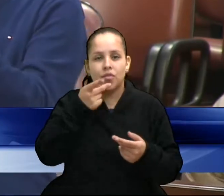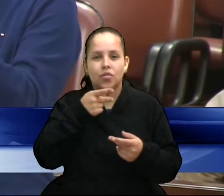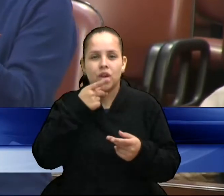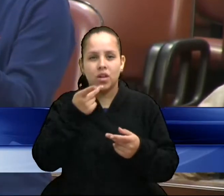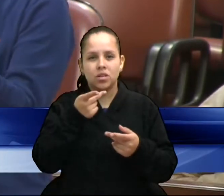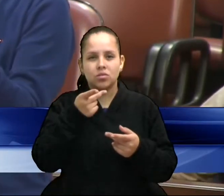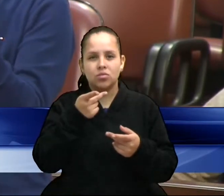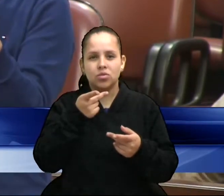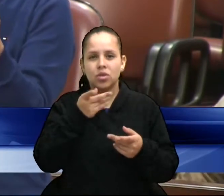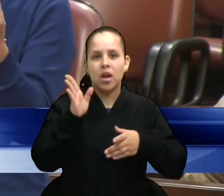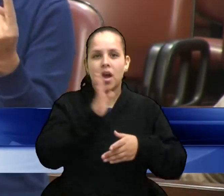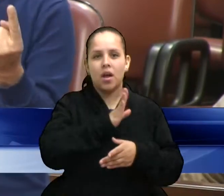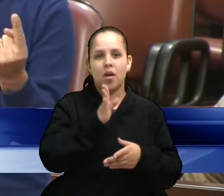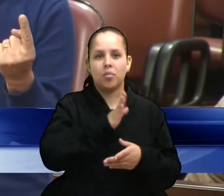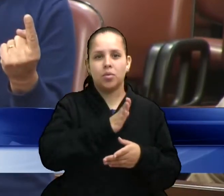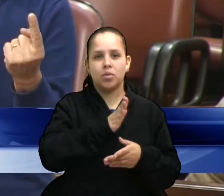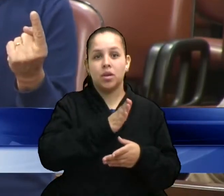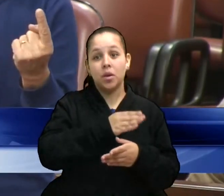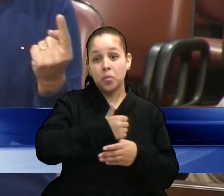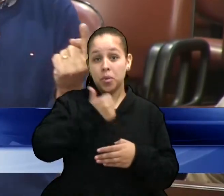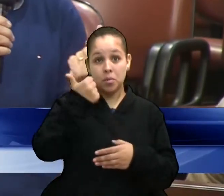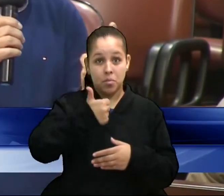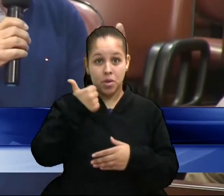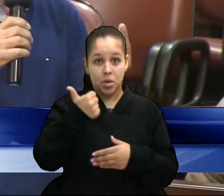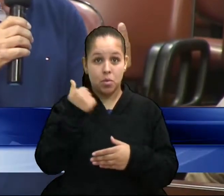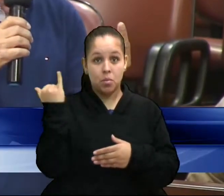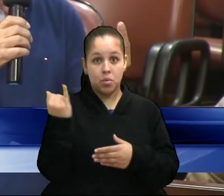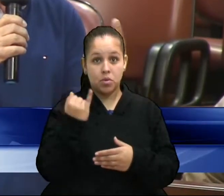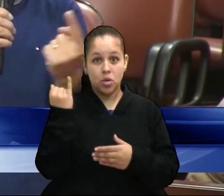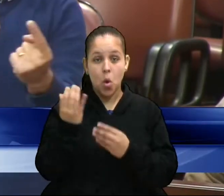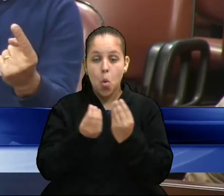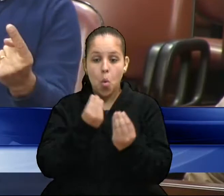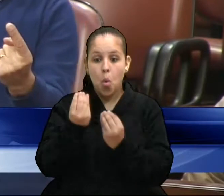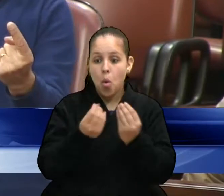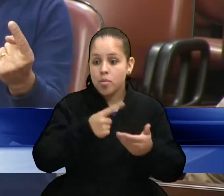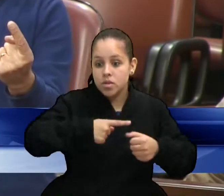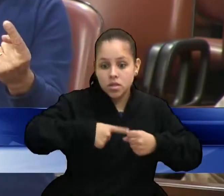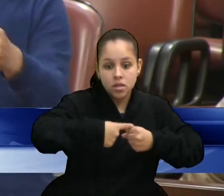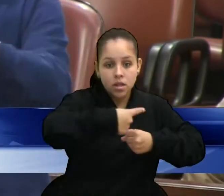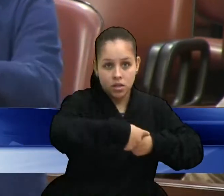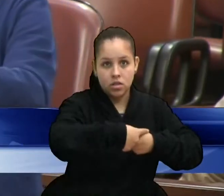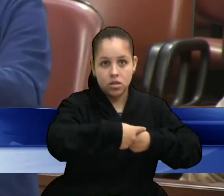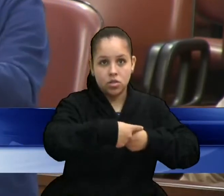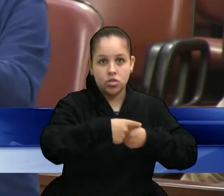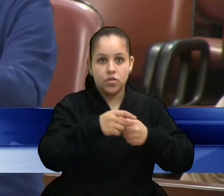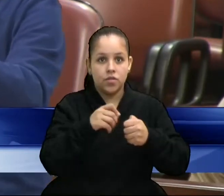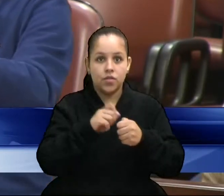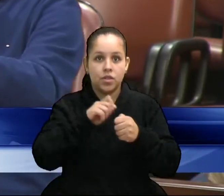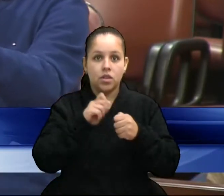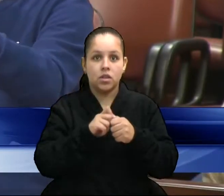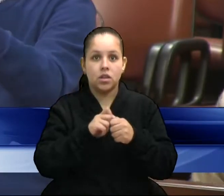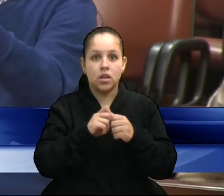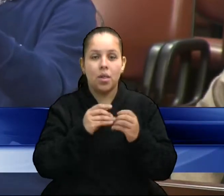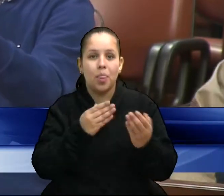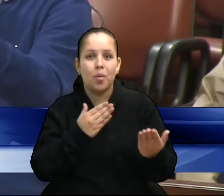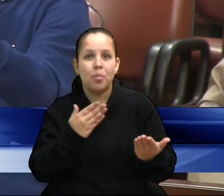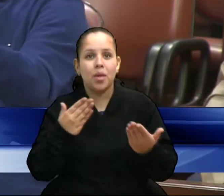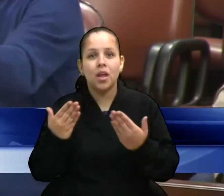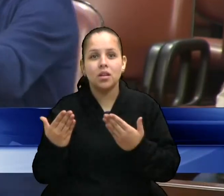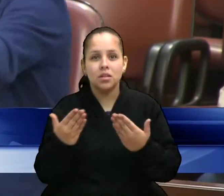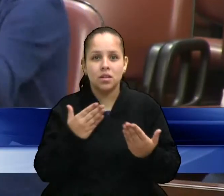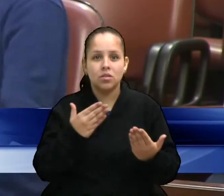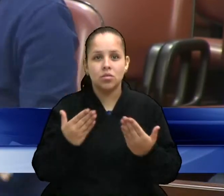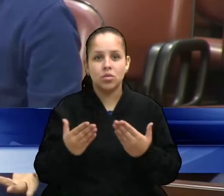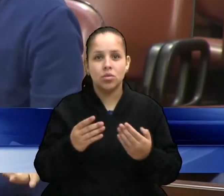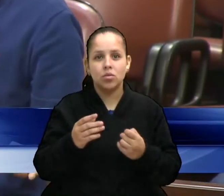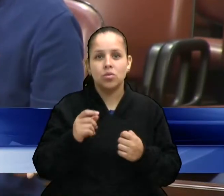grandes preocupações de uma Secretaria de Transporte. Como é que a cidade funciona, as tranqueiras que ela dá, dependendo do tipo de